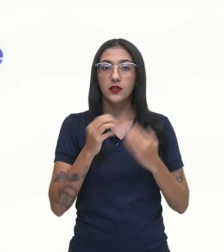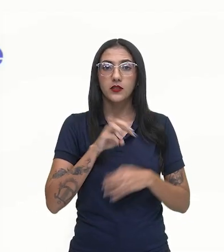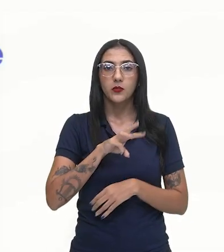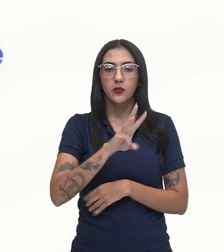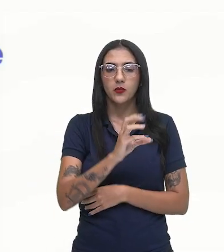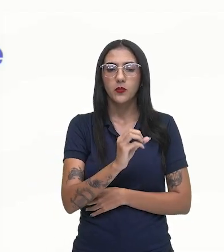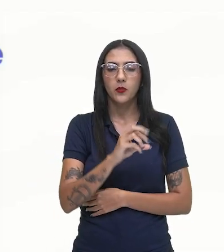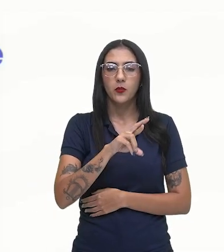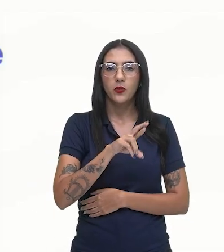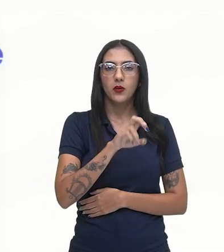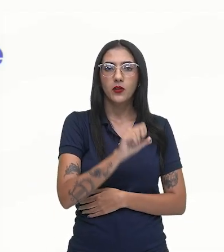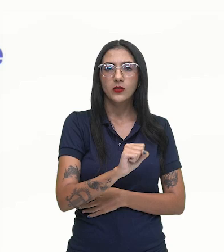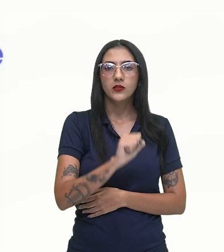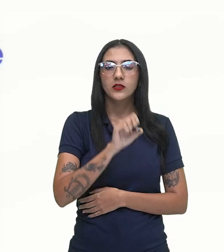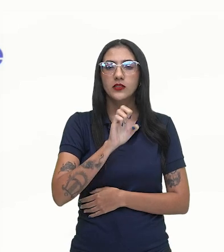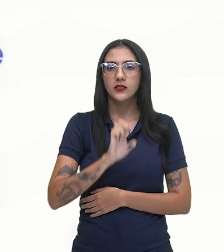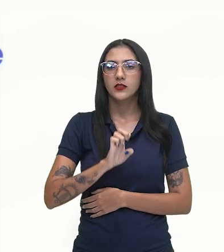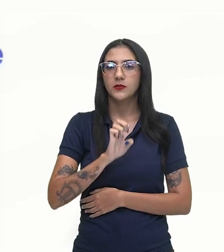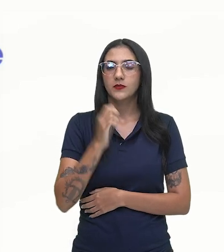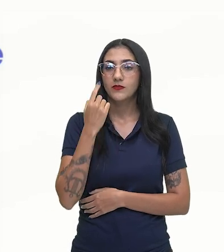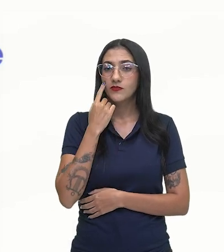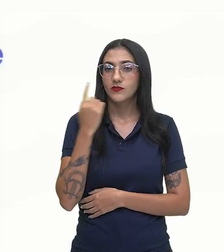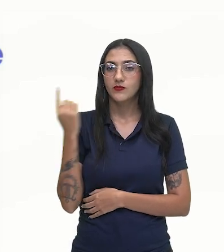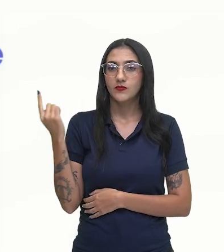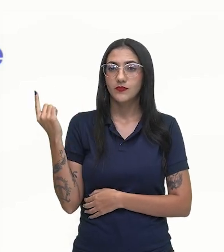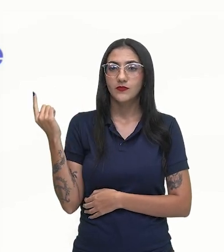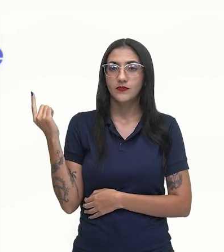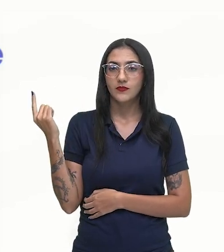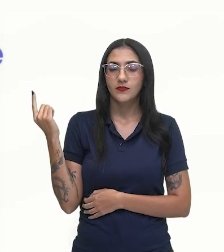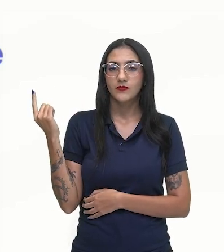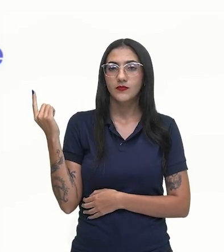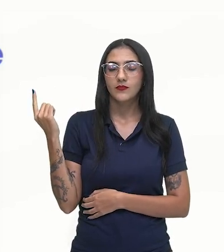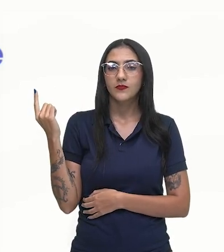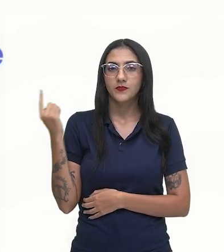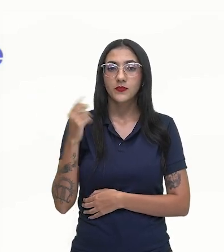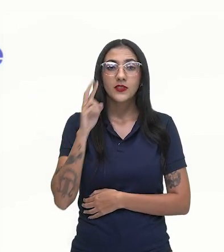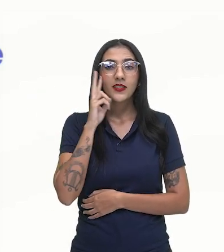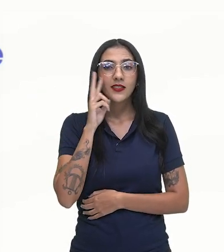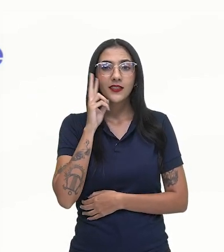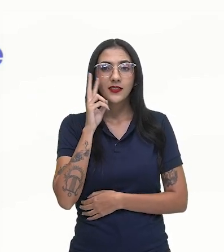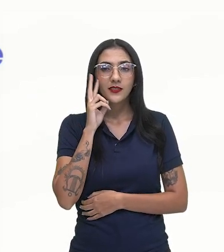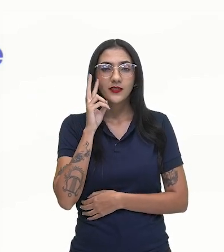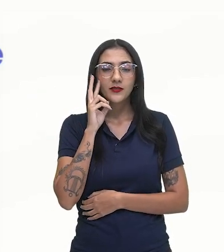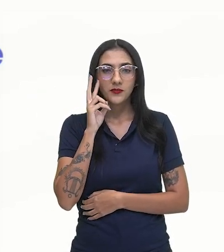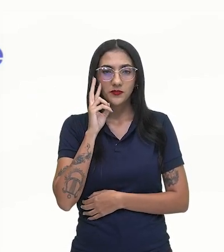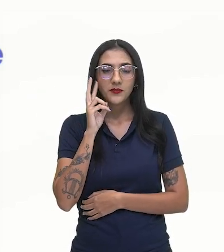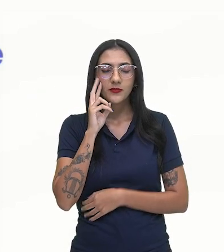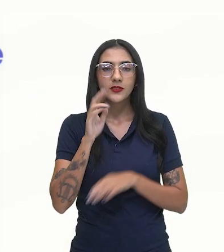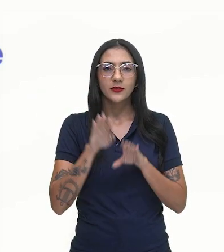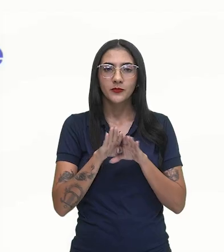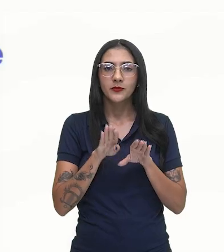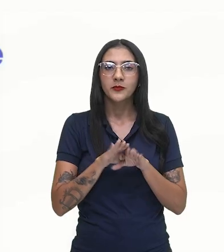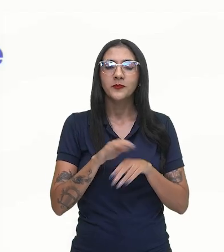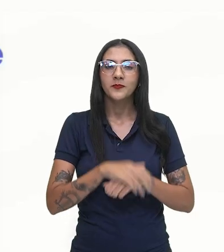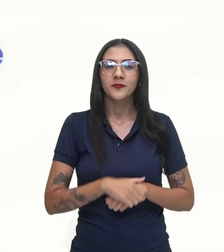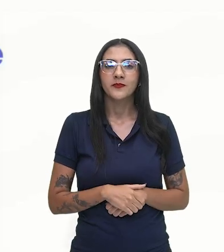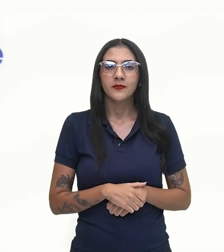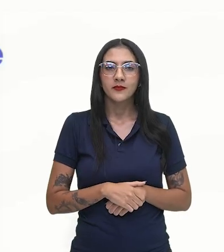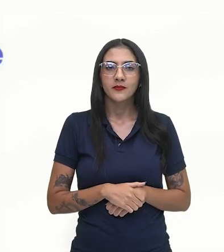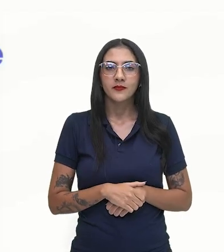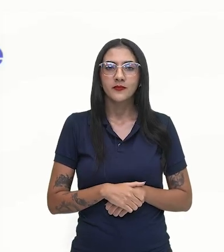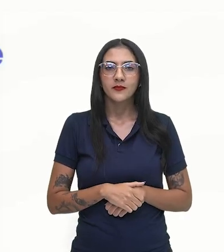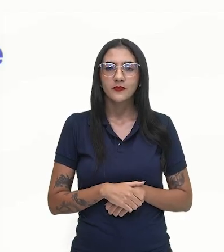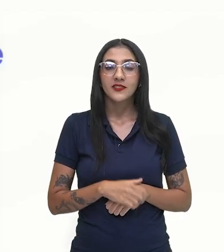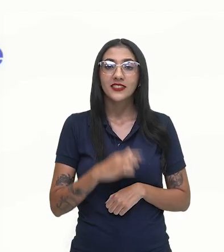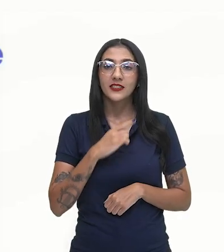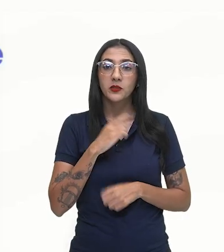than, pior do que, worse than. Lembra que não existe mais pior também, ok? Um erro